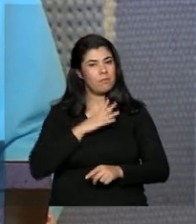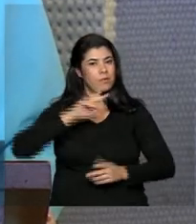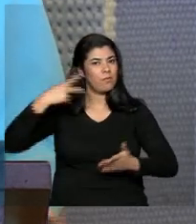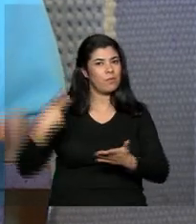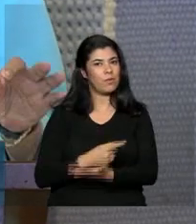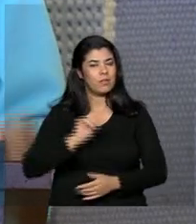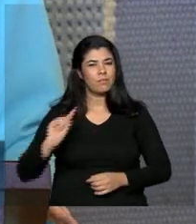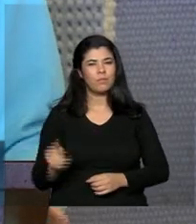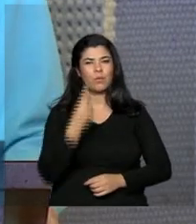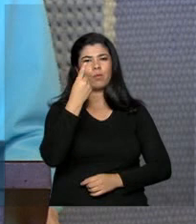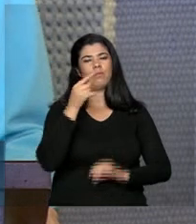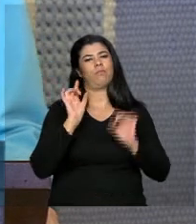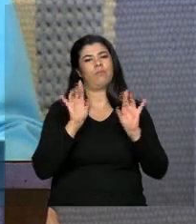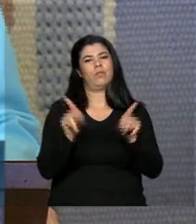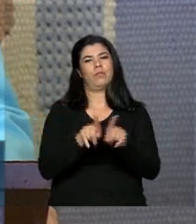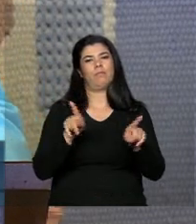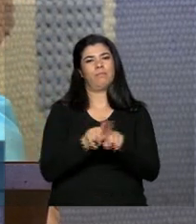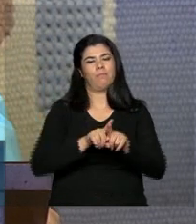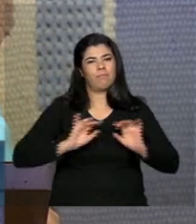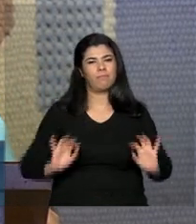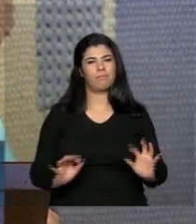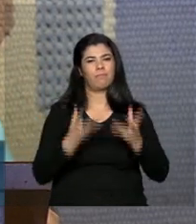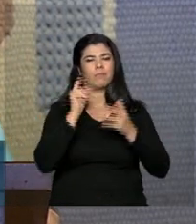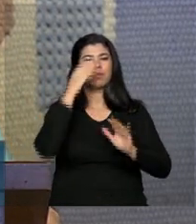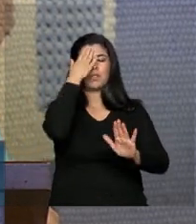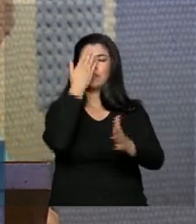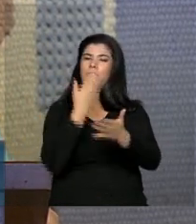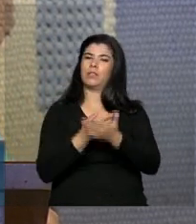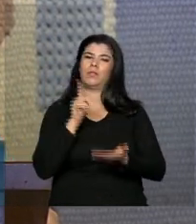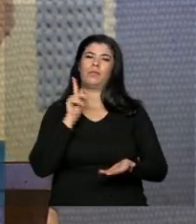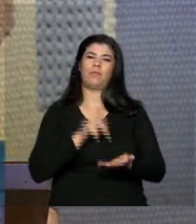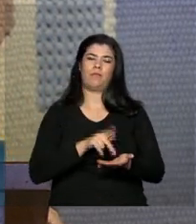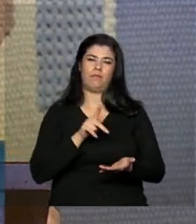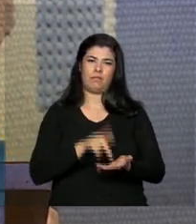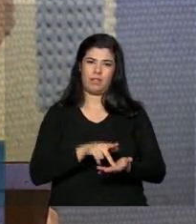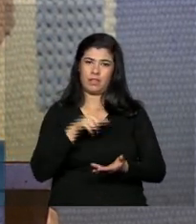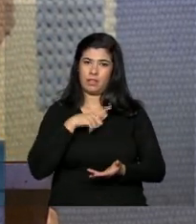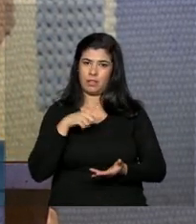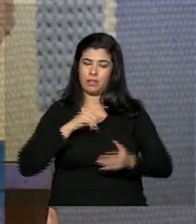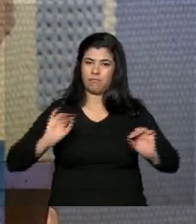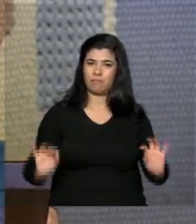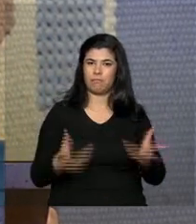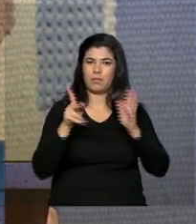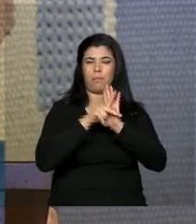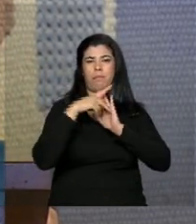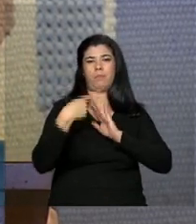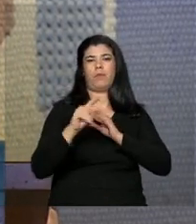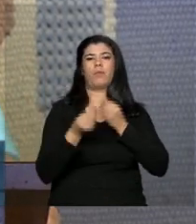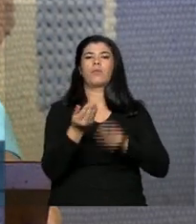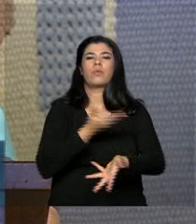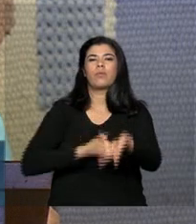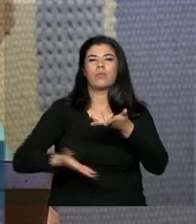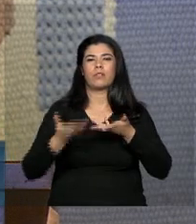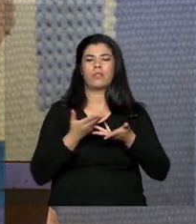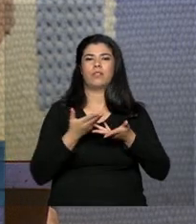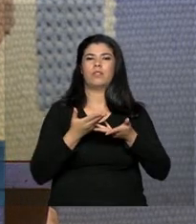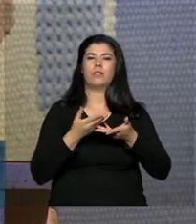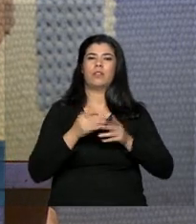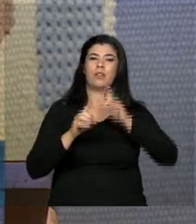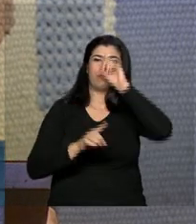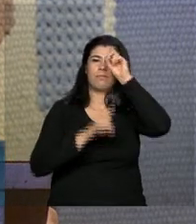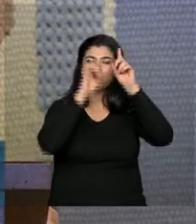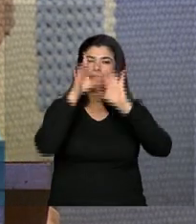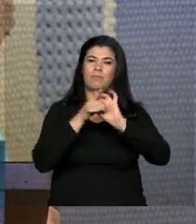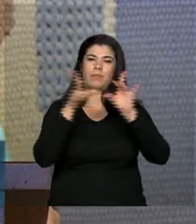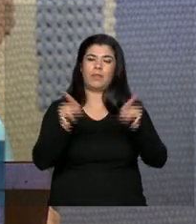evento único que celebra aquilo que acreditamos, celebra as relações democráticas,